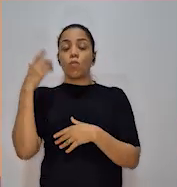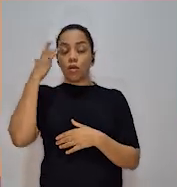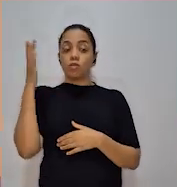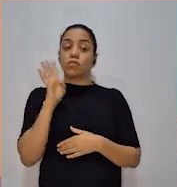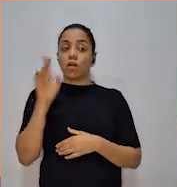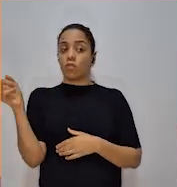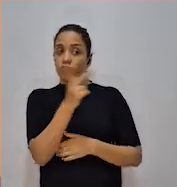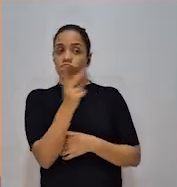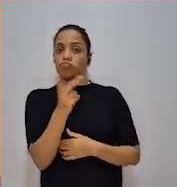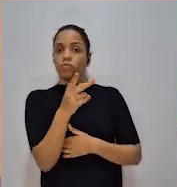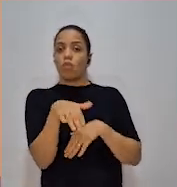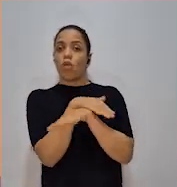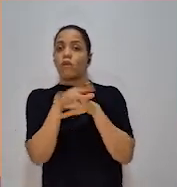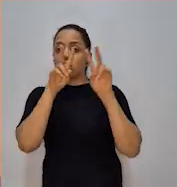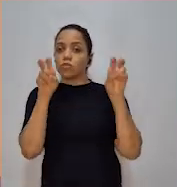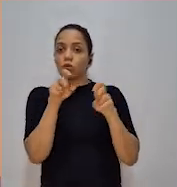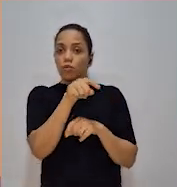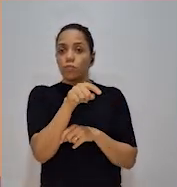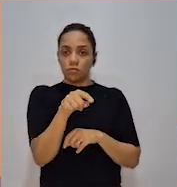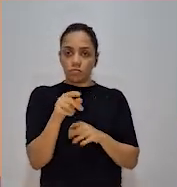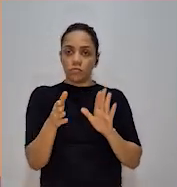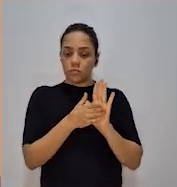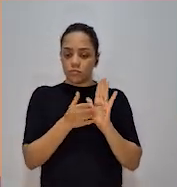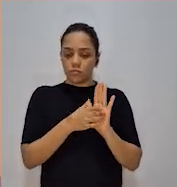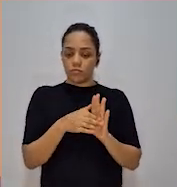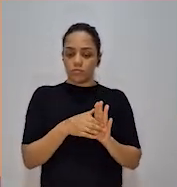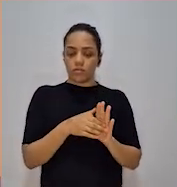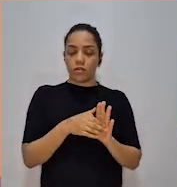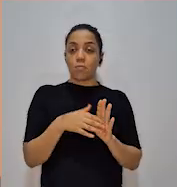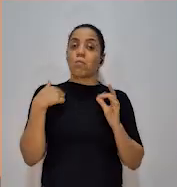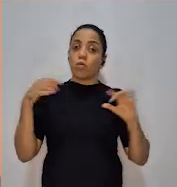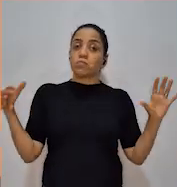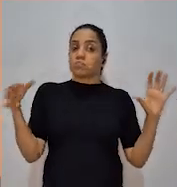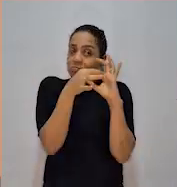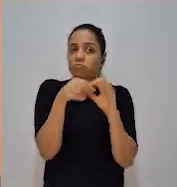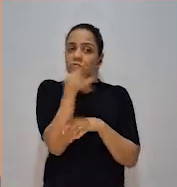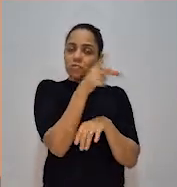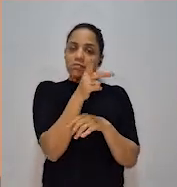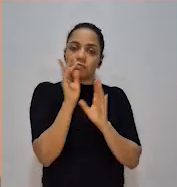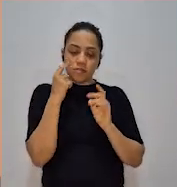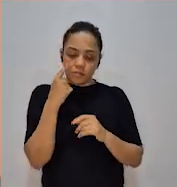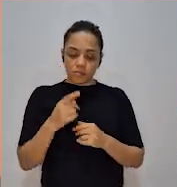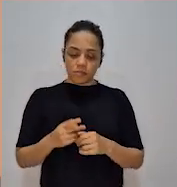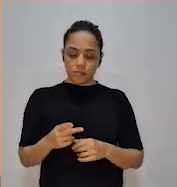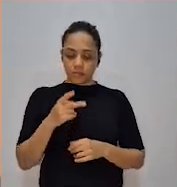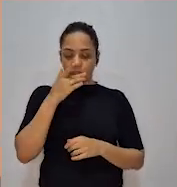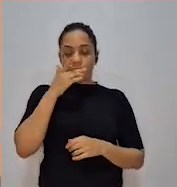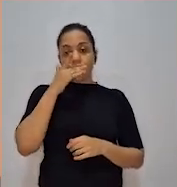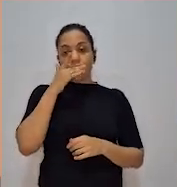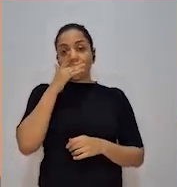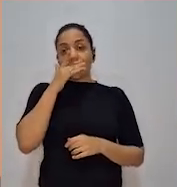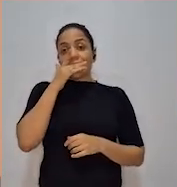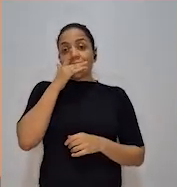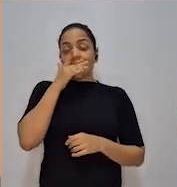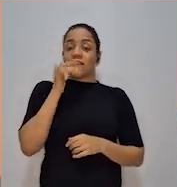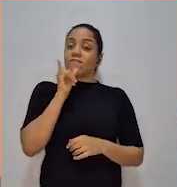muito sério e significativo sobre essas pautas. Então, mais uma aí conexão que a gente pode fazer. E veja, e infelizmente também